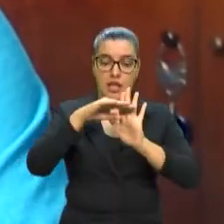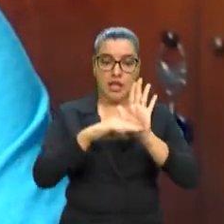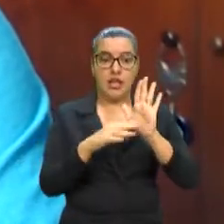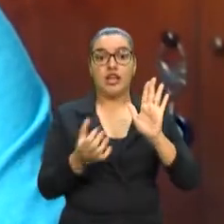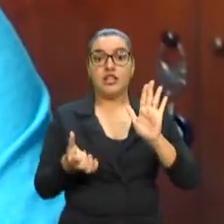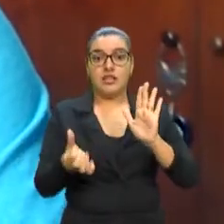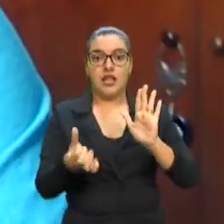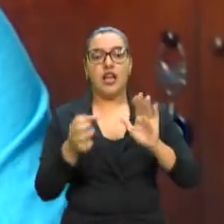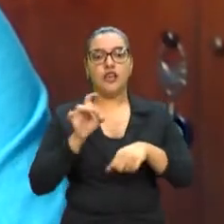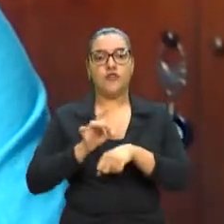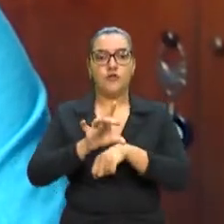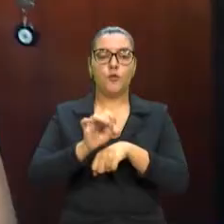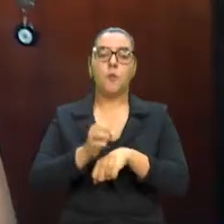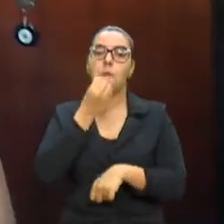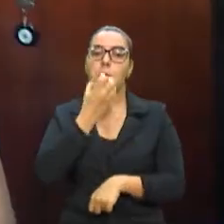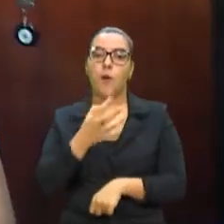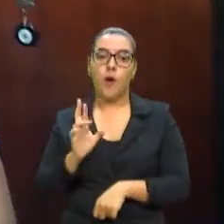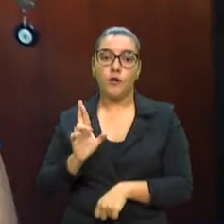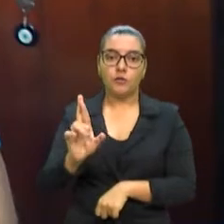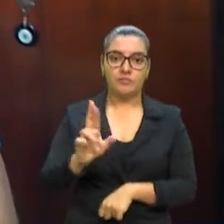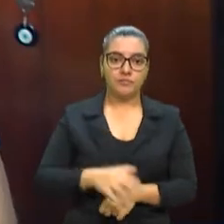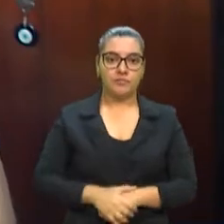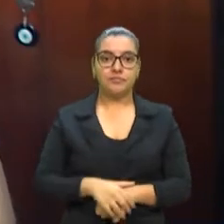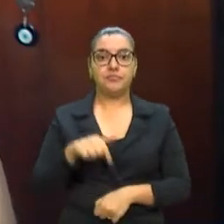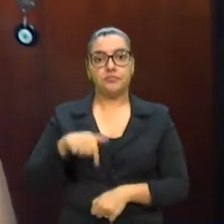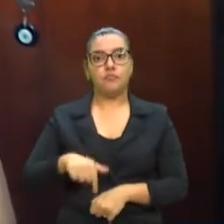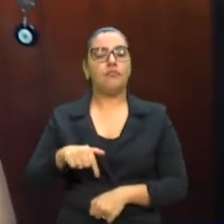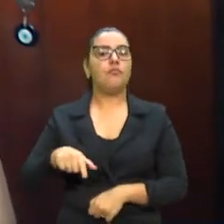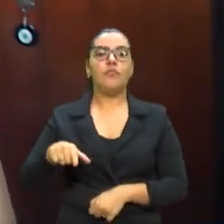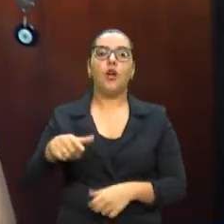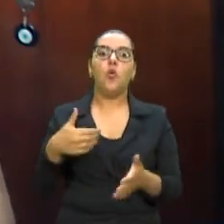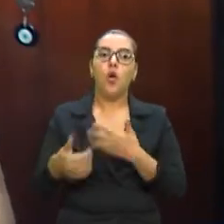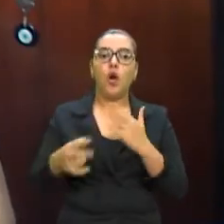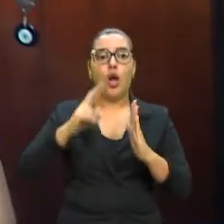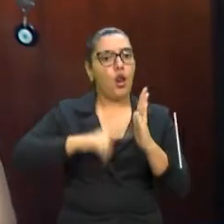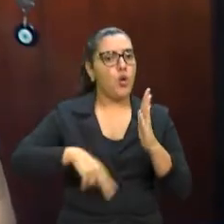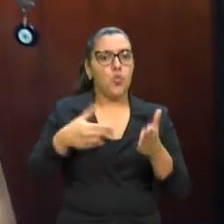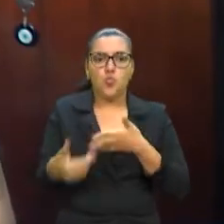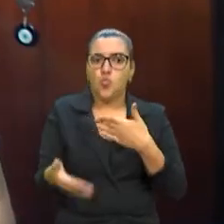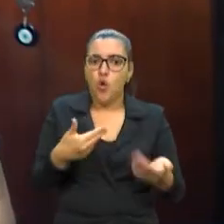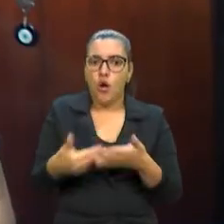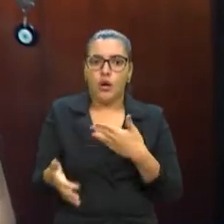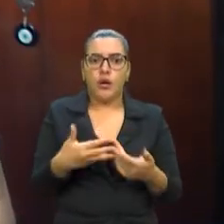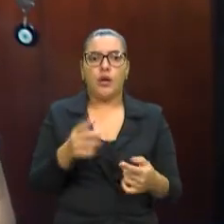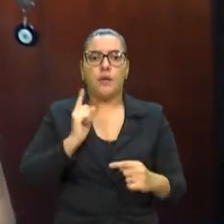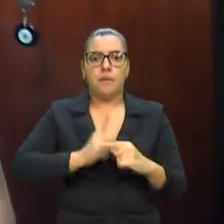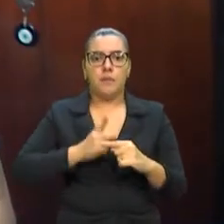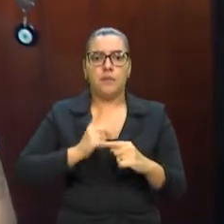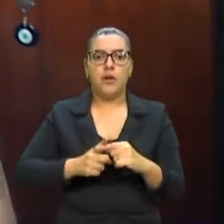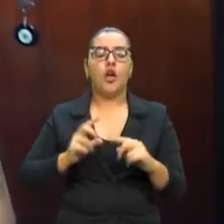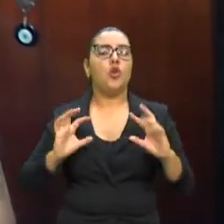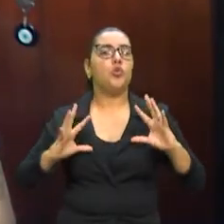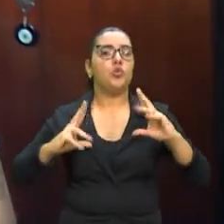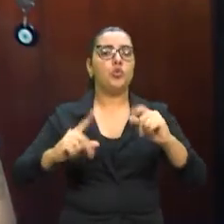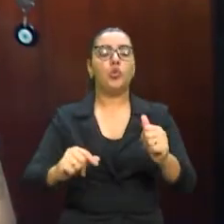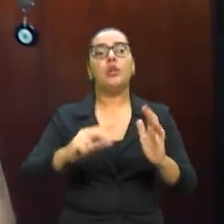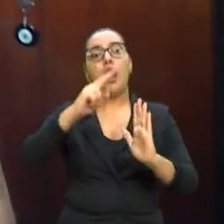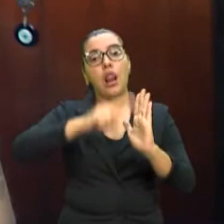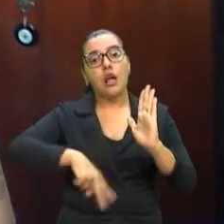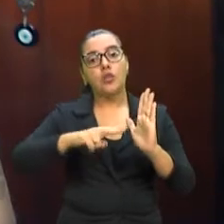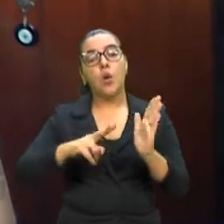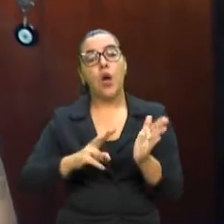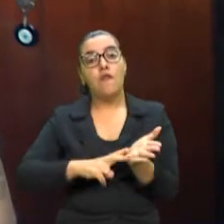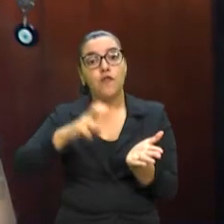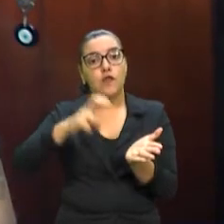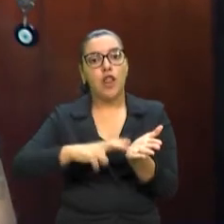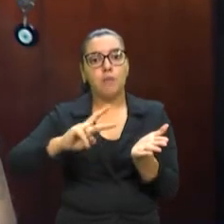podem dar bons resultados. Aqui quase todo tipo de leitura vale, principalmente porque toda leitura aumenta o vocabulário do